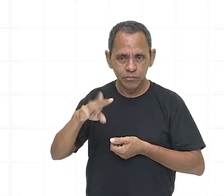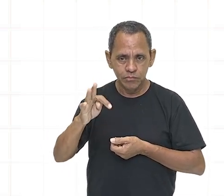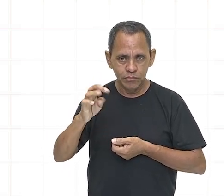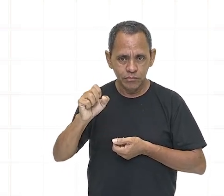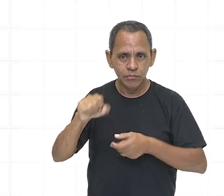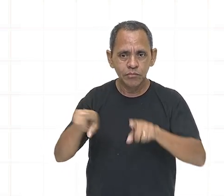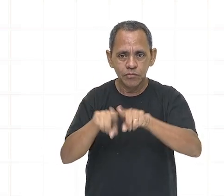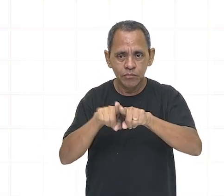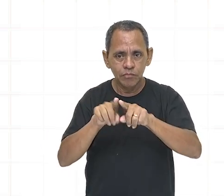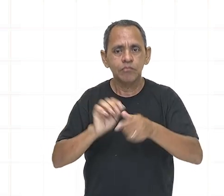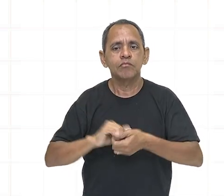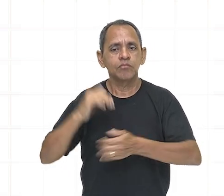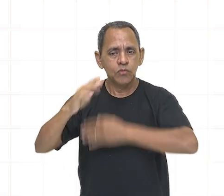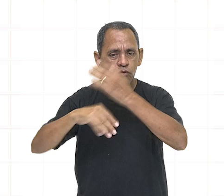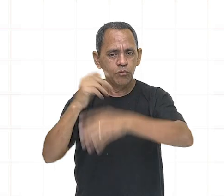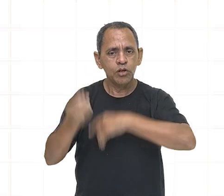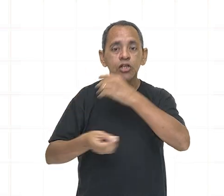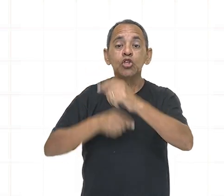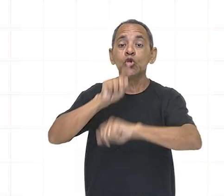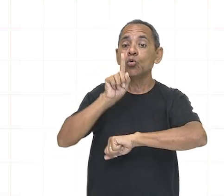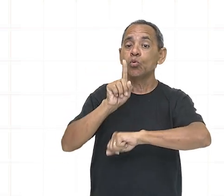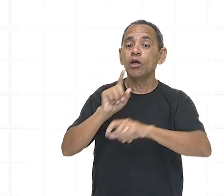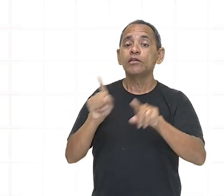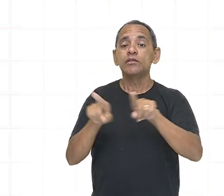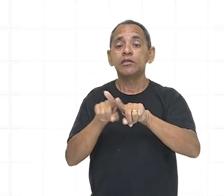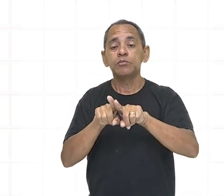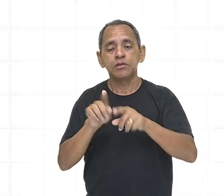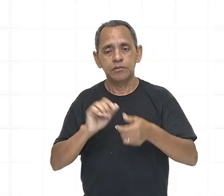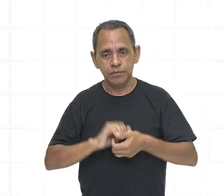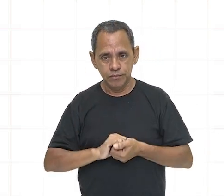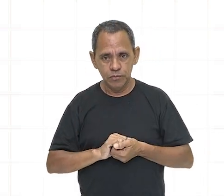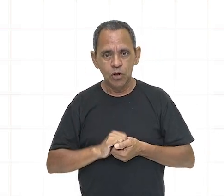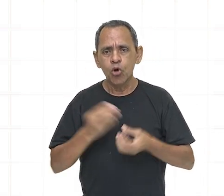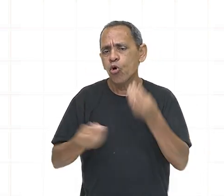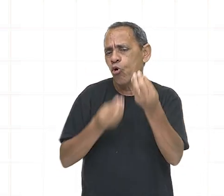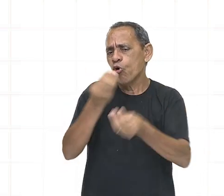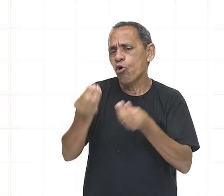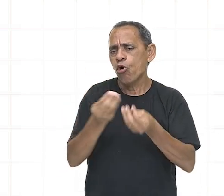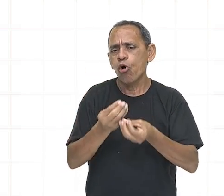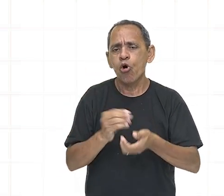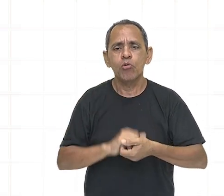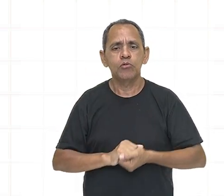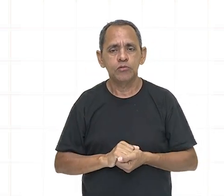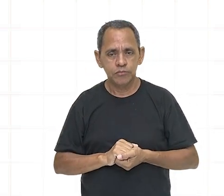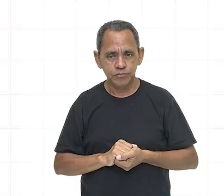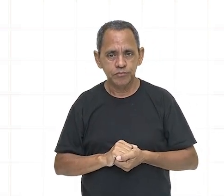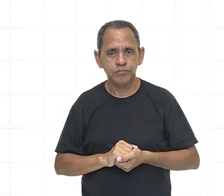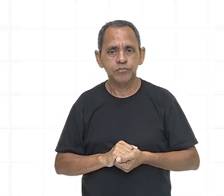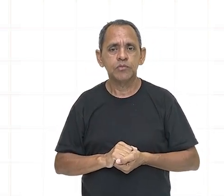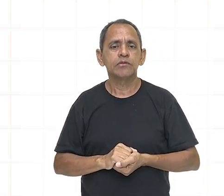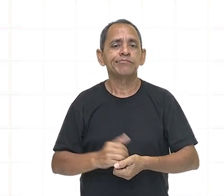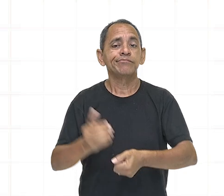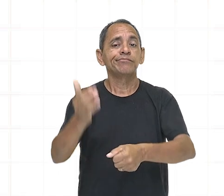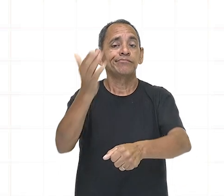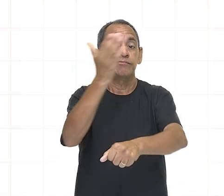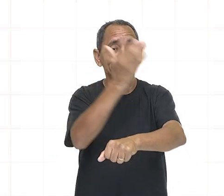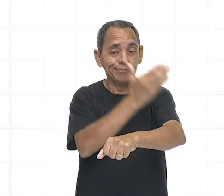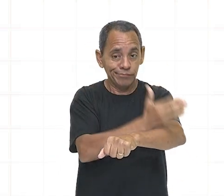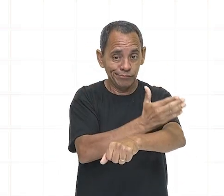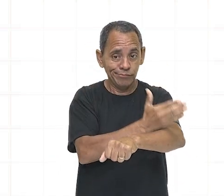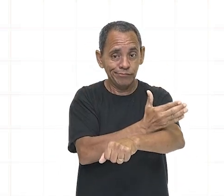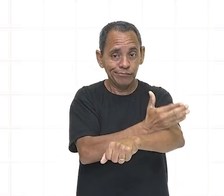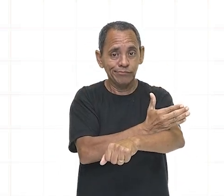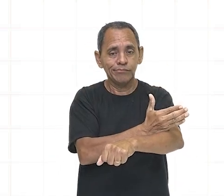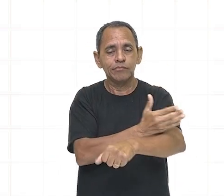tá? Agora, como que era o trabalho aí na Antiguidade e na Era Clássica? Olha só, na Antiguidade, gente, o trabalho, né,